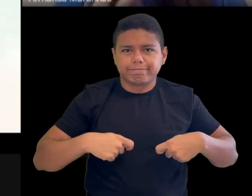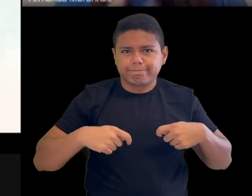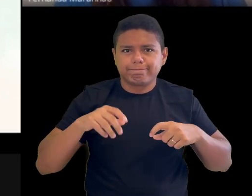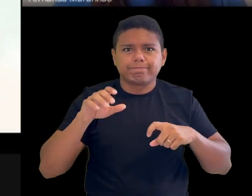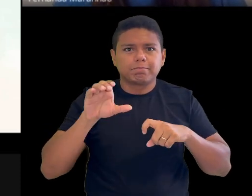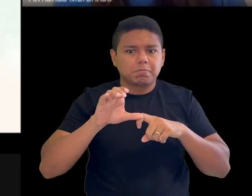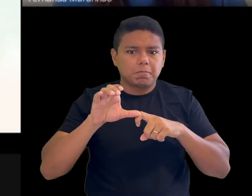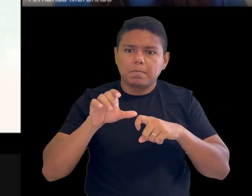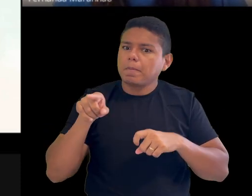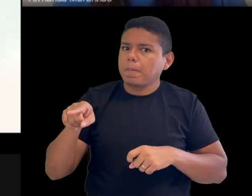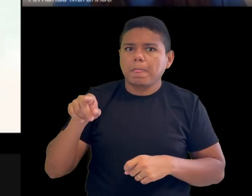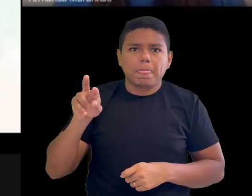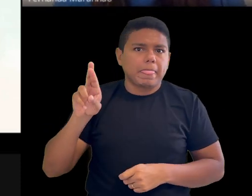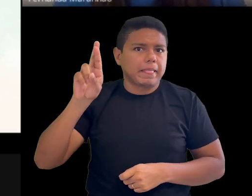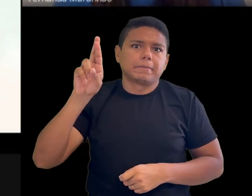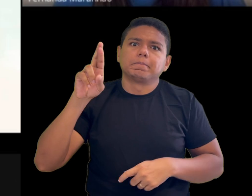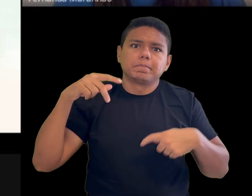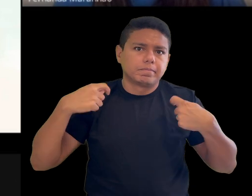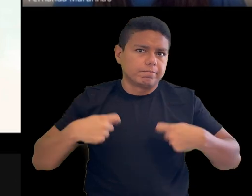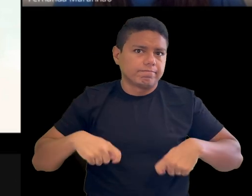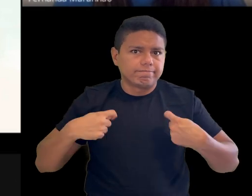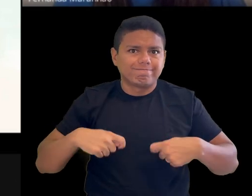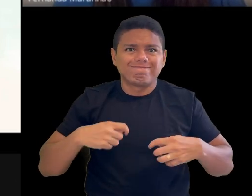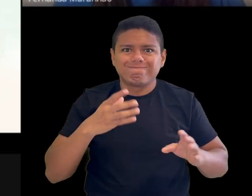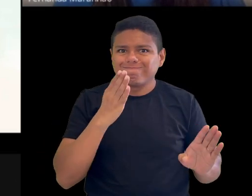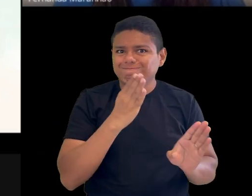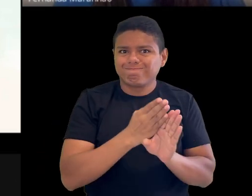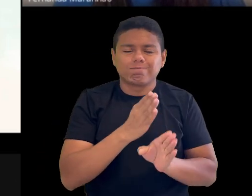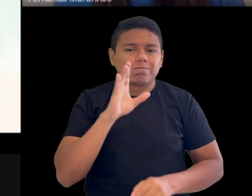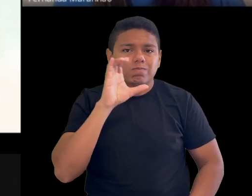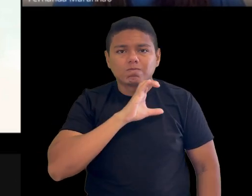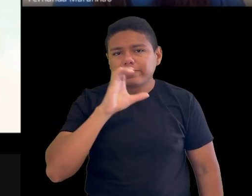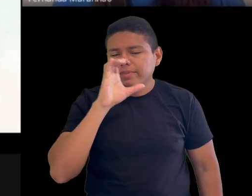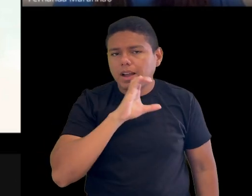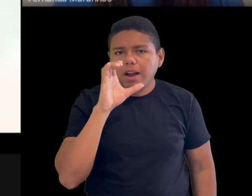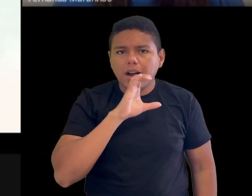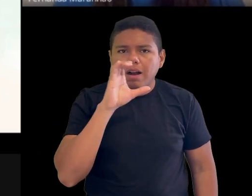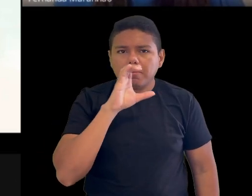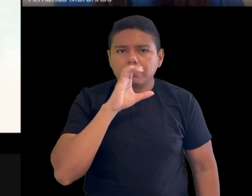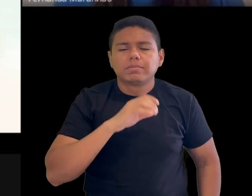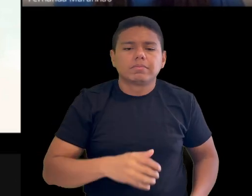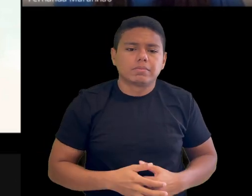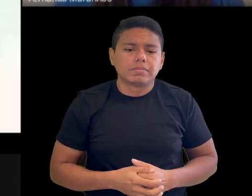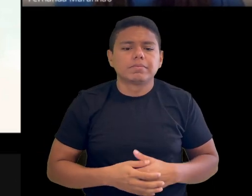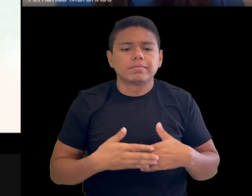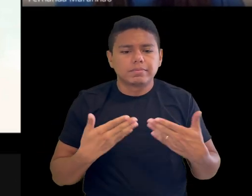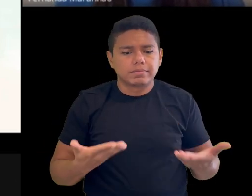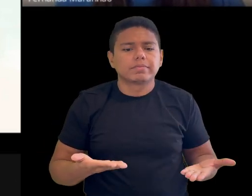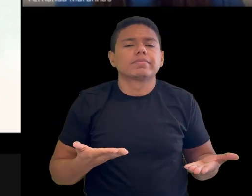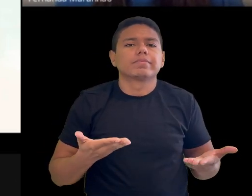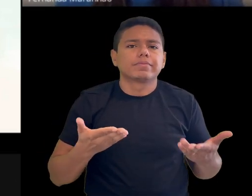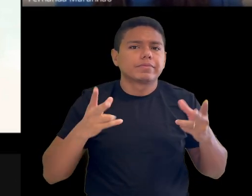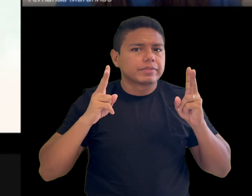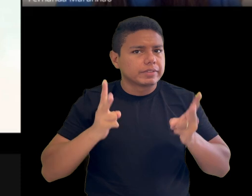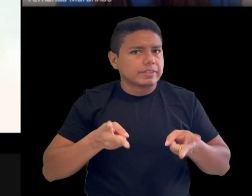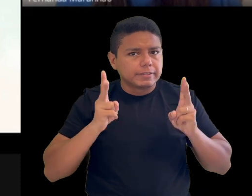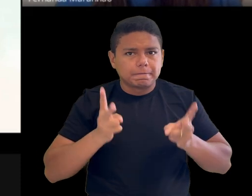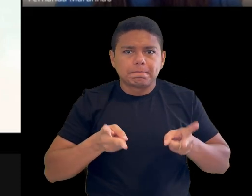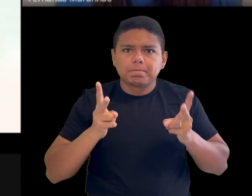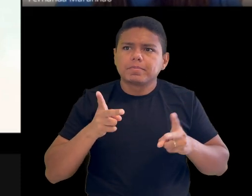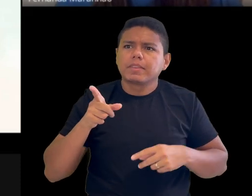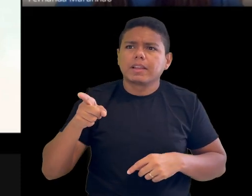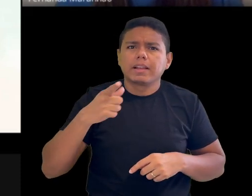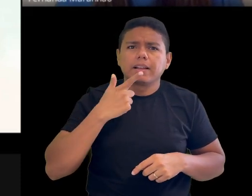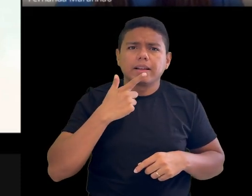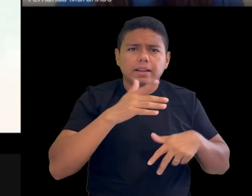dado um diagnóstico de forma o mais rápido possível. Então, o quadro clínico típico é aquele em que a paciente tem um sangramento que pode ser